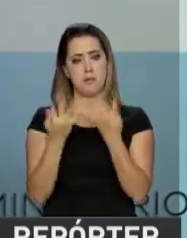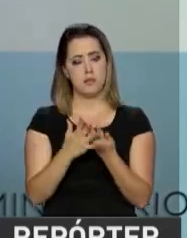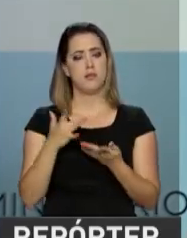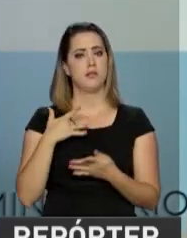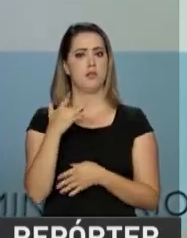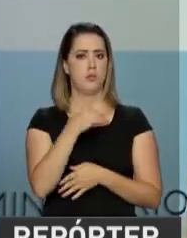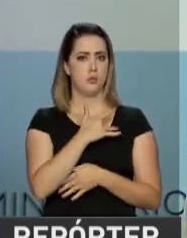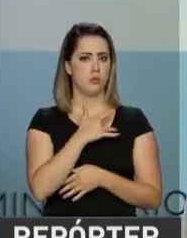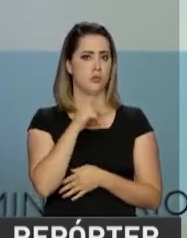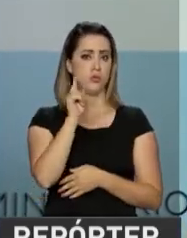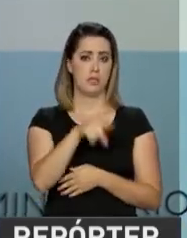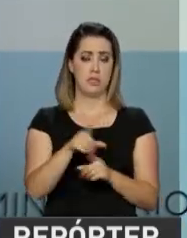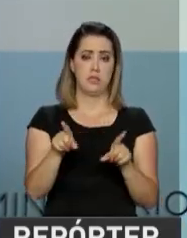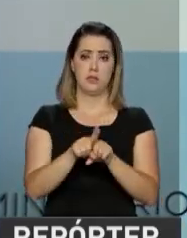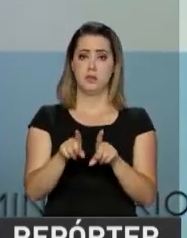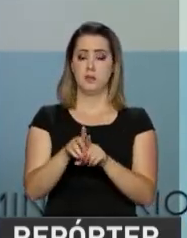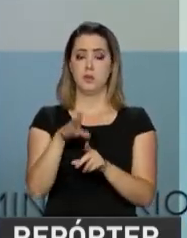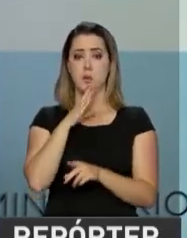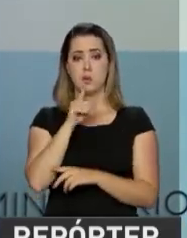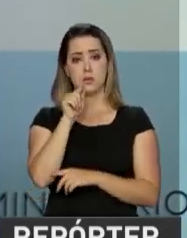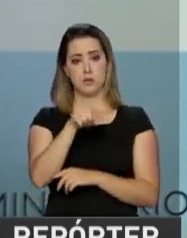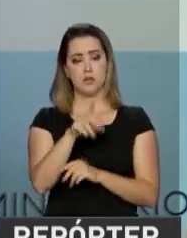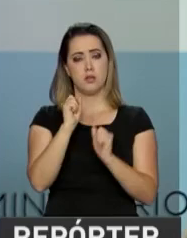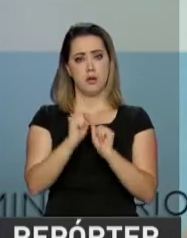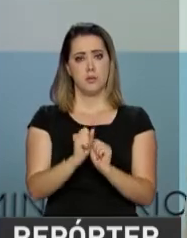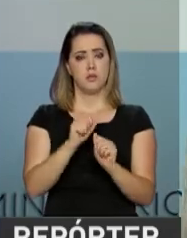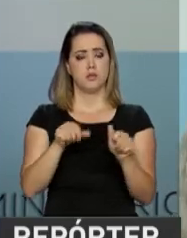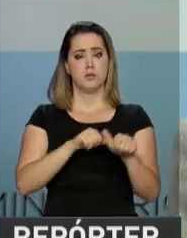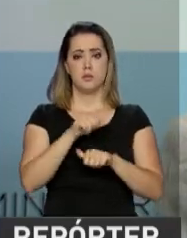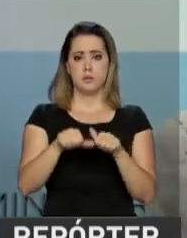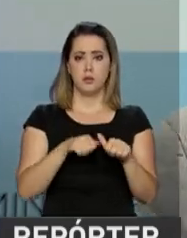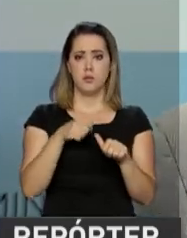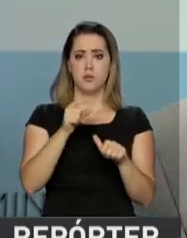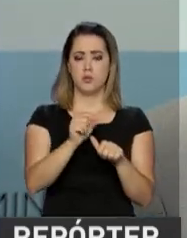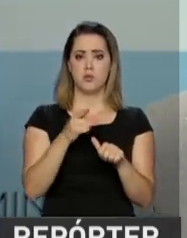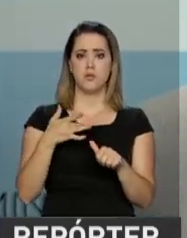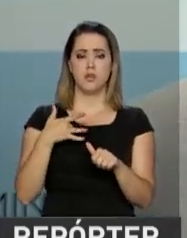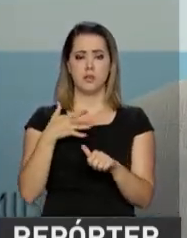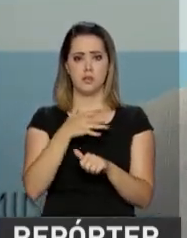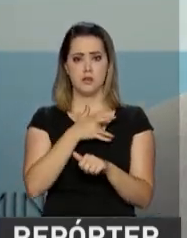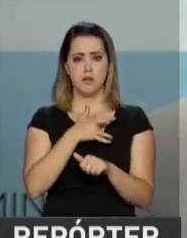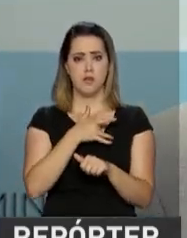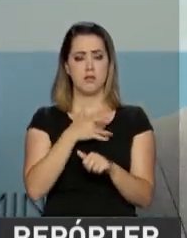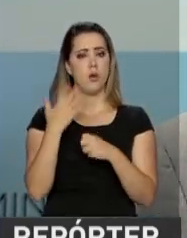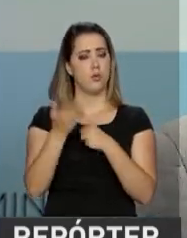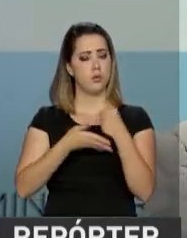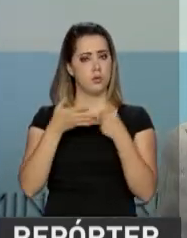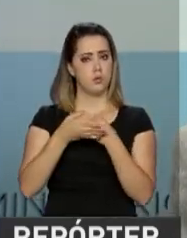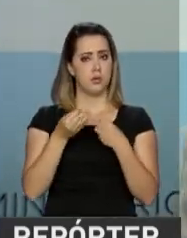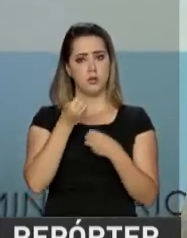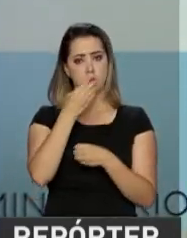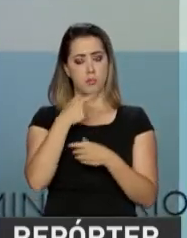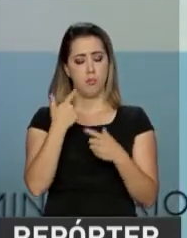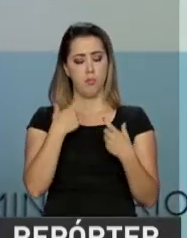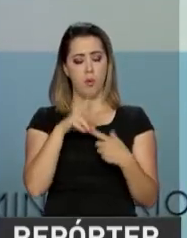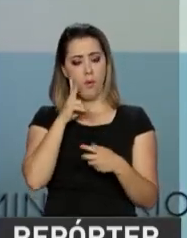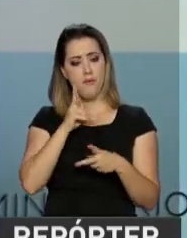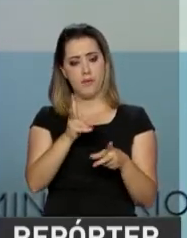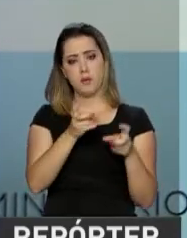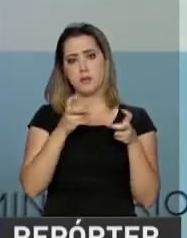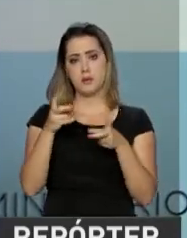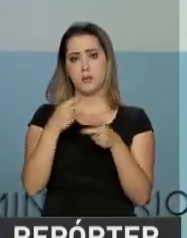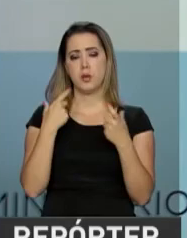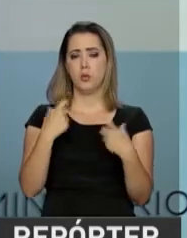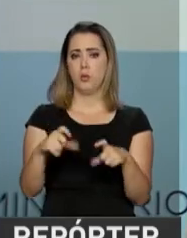da família mas ao mesmo tempo reconhecendo que é possível também fazer atenção básica de qualidade considerando a realidade local que quem conhece